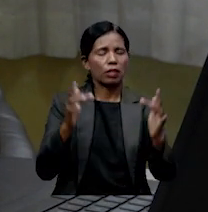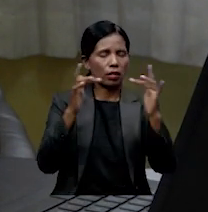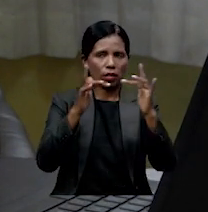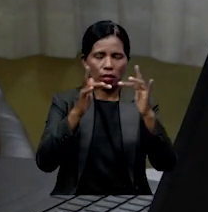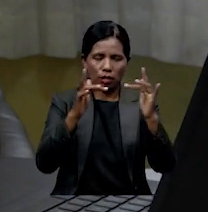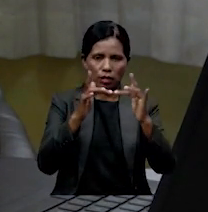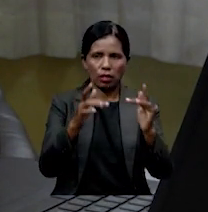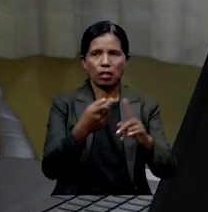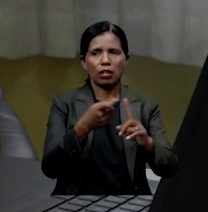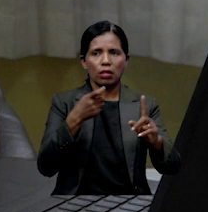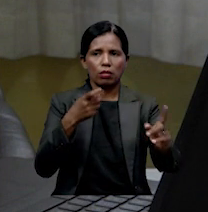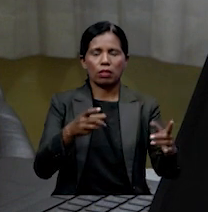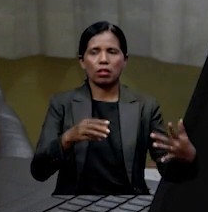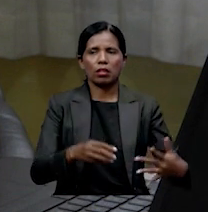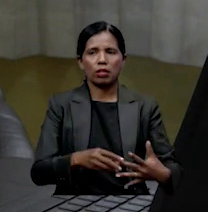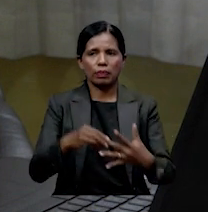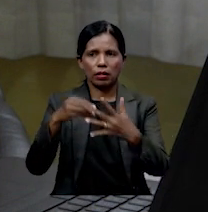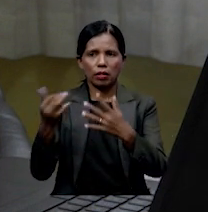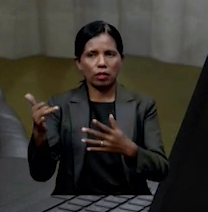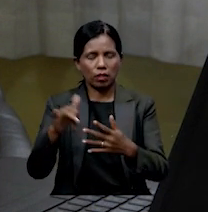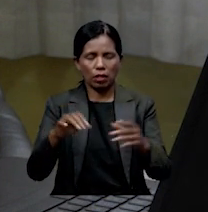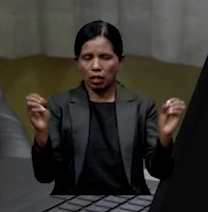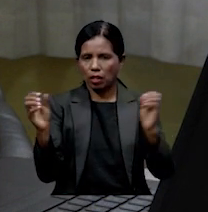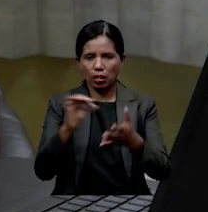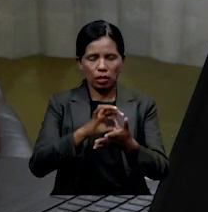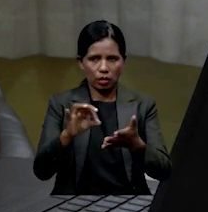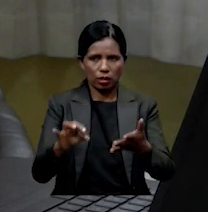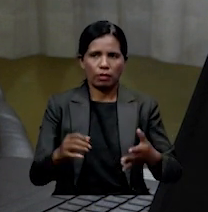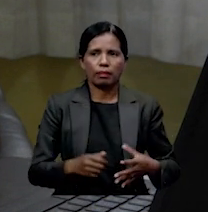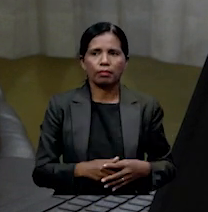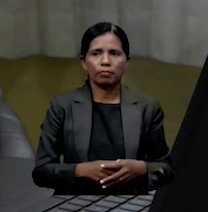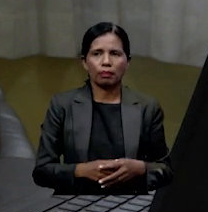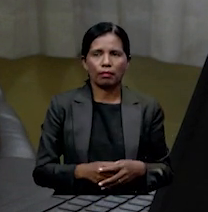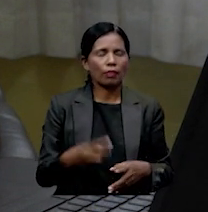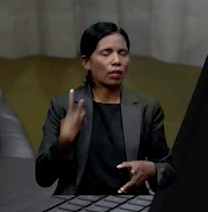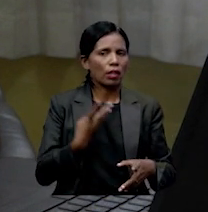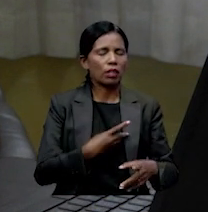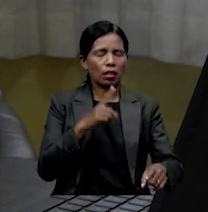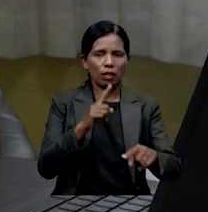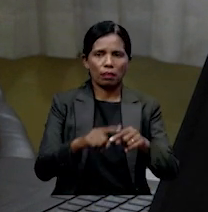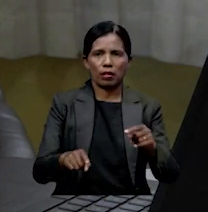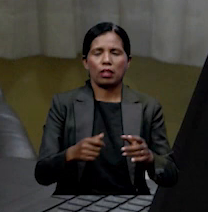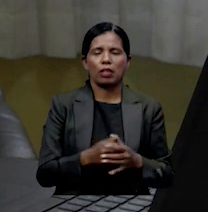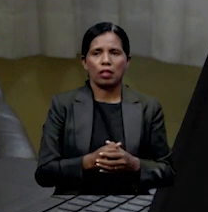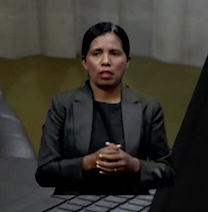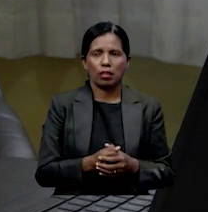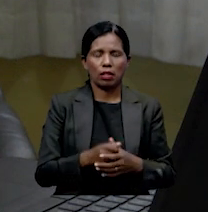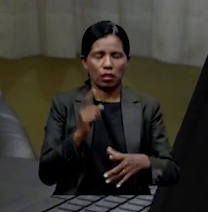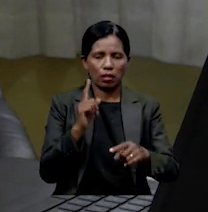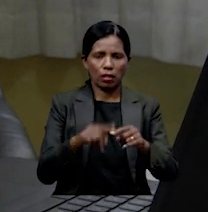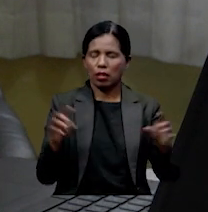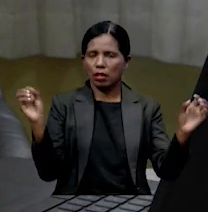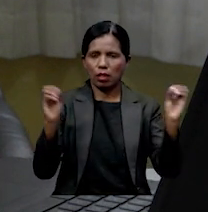mai official fale destroy tamba sirane la registro. Neve itala bela segura itala la